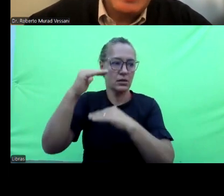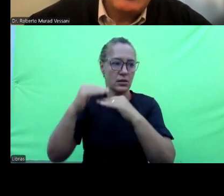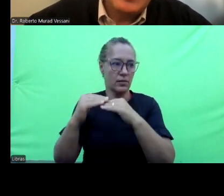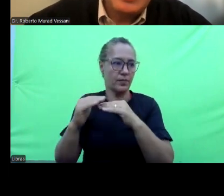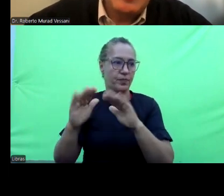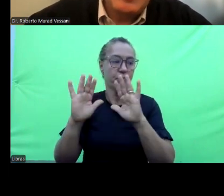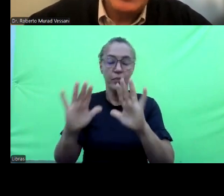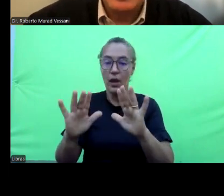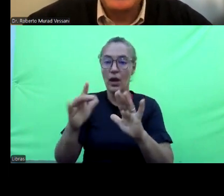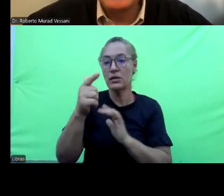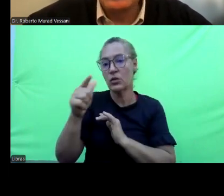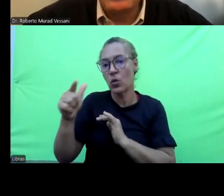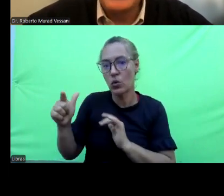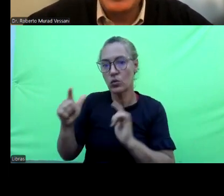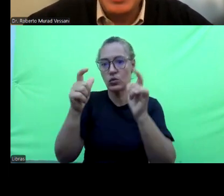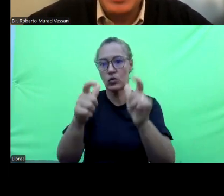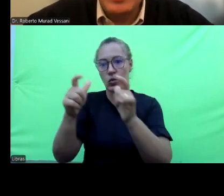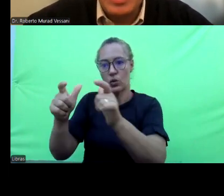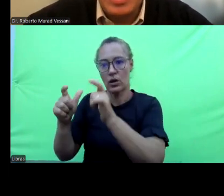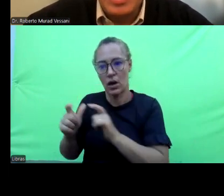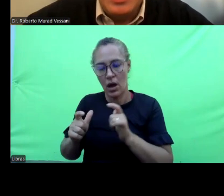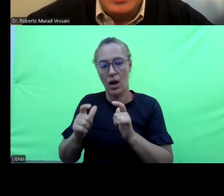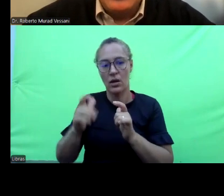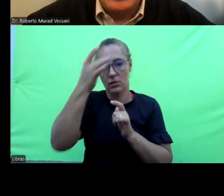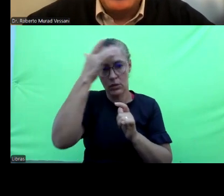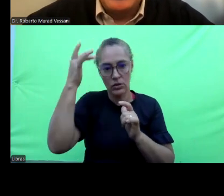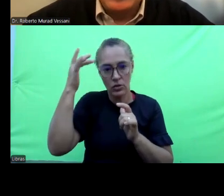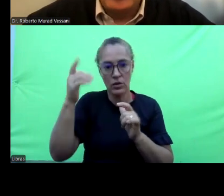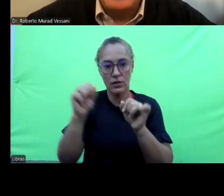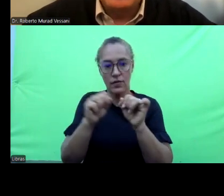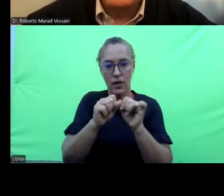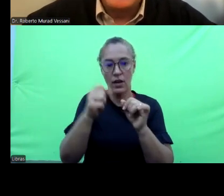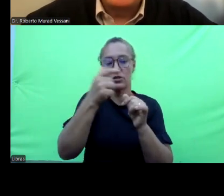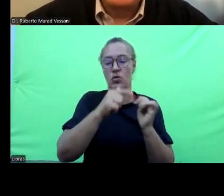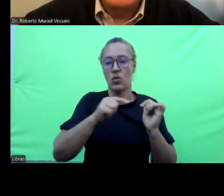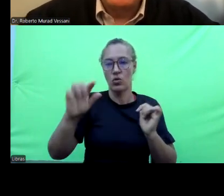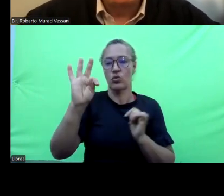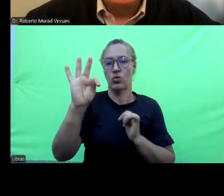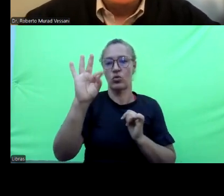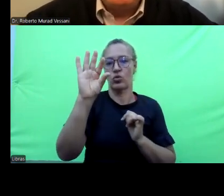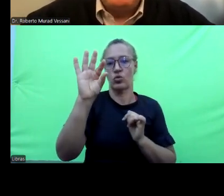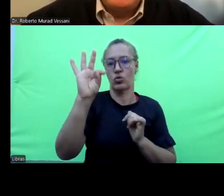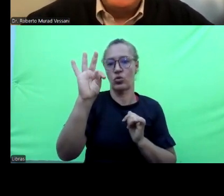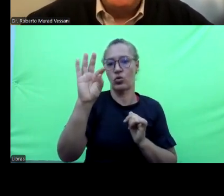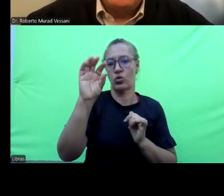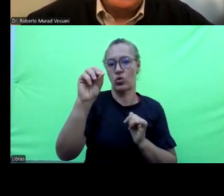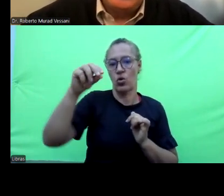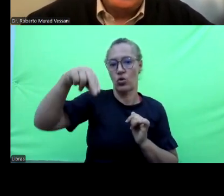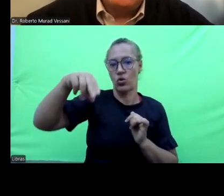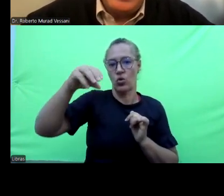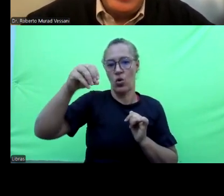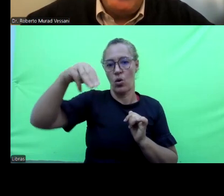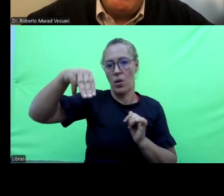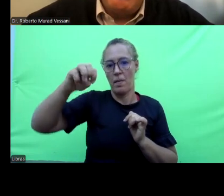pessoas acabam fazendo a medida da pressão com esse aparelho aqui, que chama-se tonômetro de ar. Então, é um aparelhinho onde